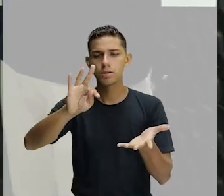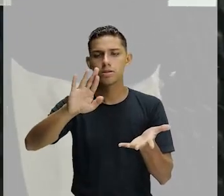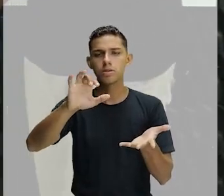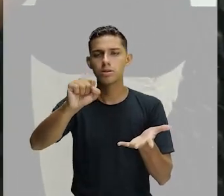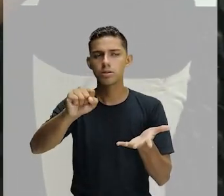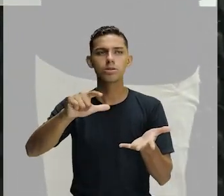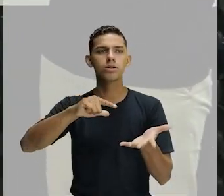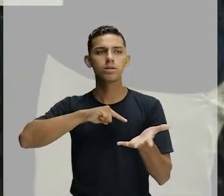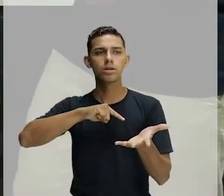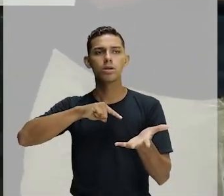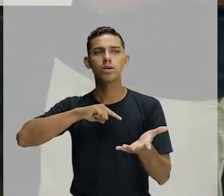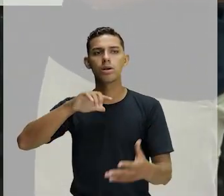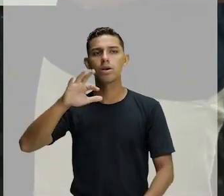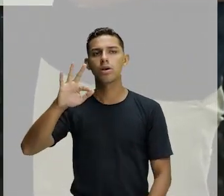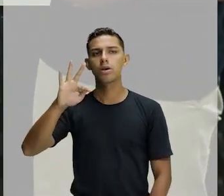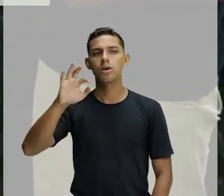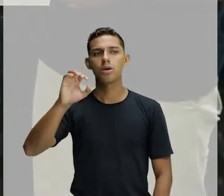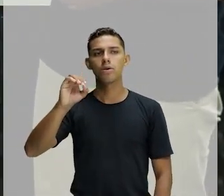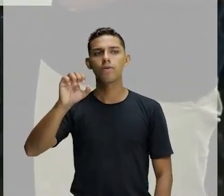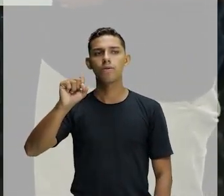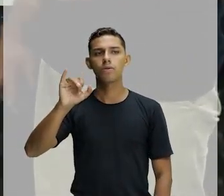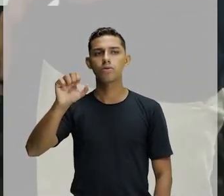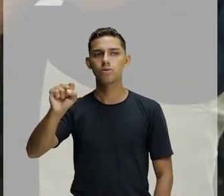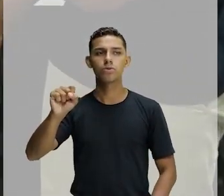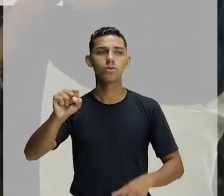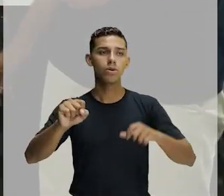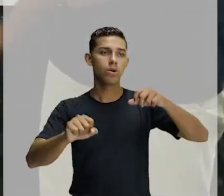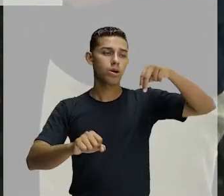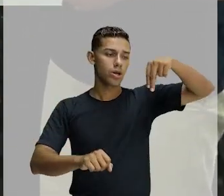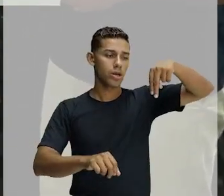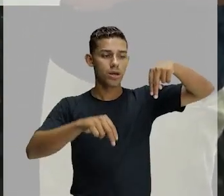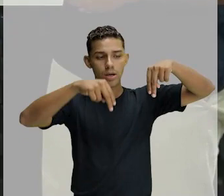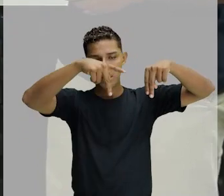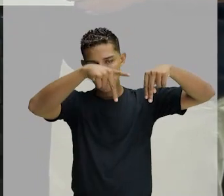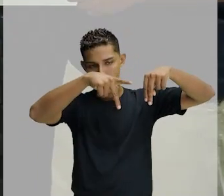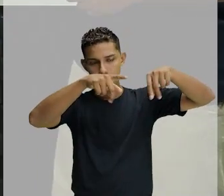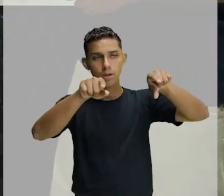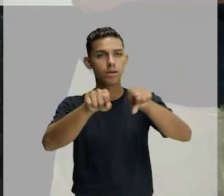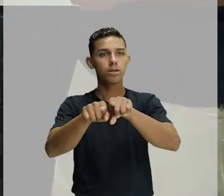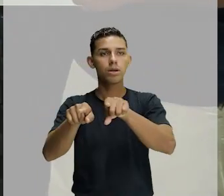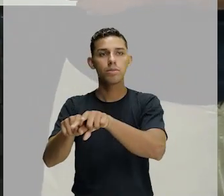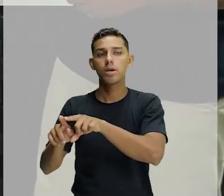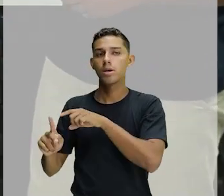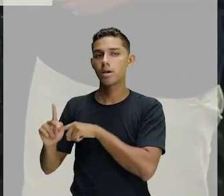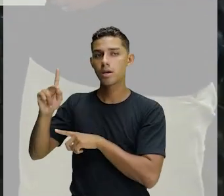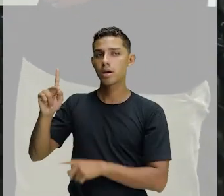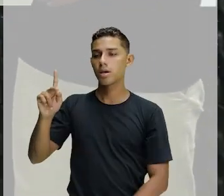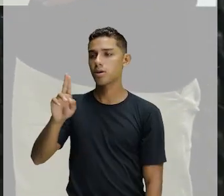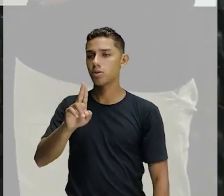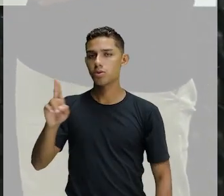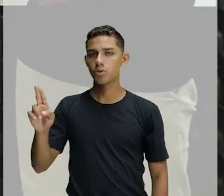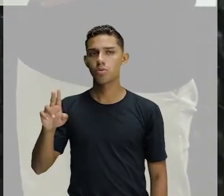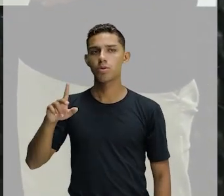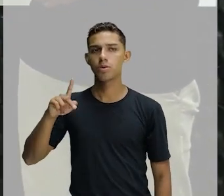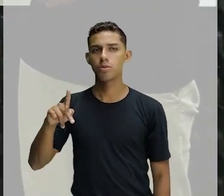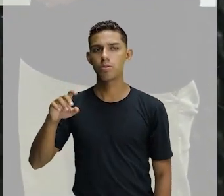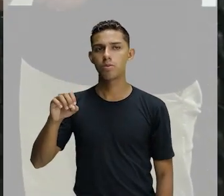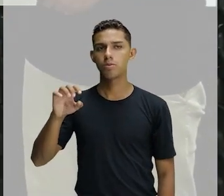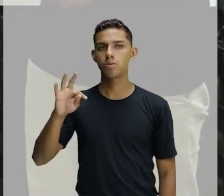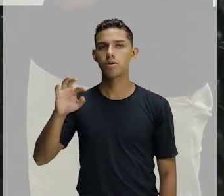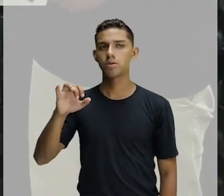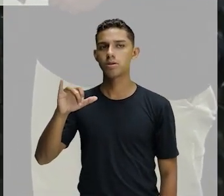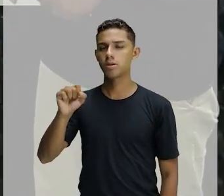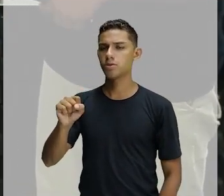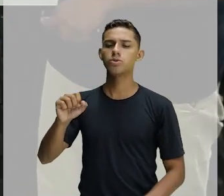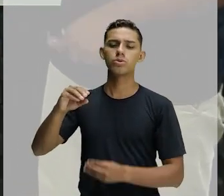fósforo. E também a falta de potássio. O potássio, ele é um tipo de